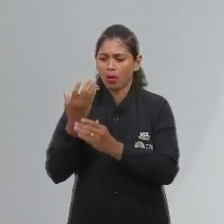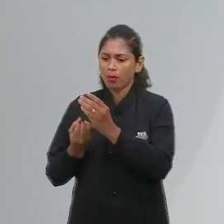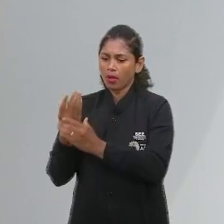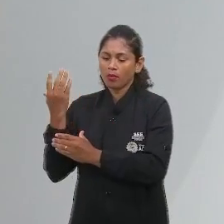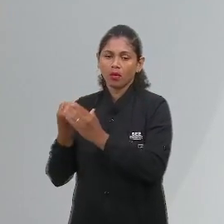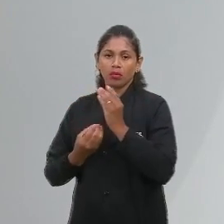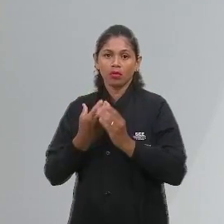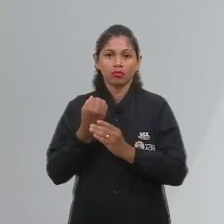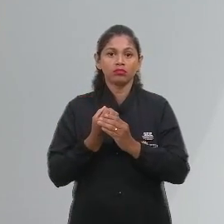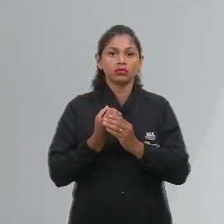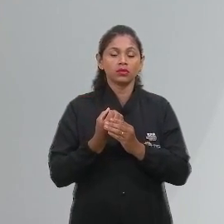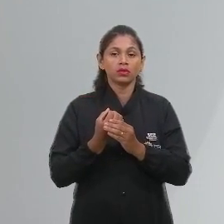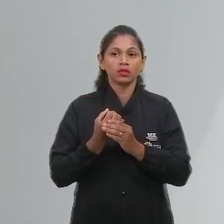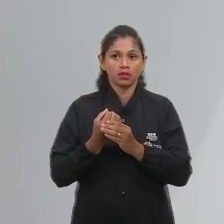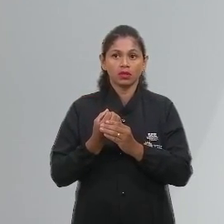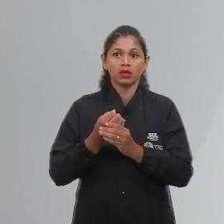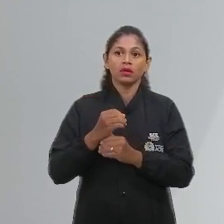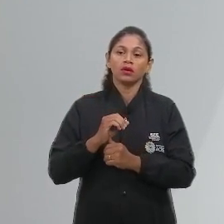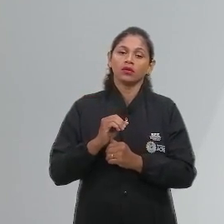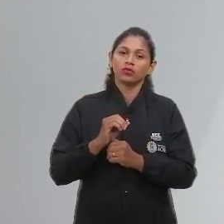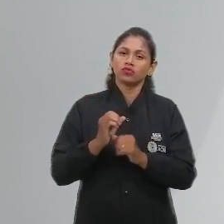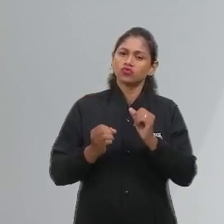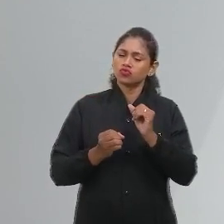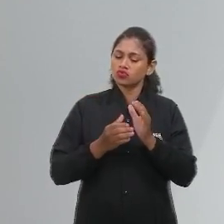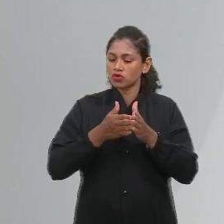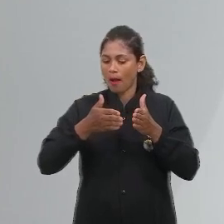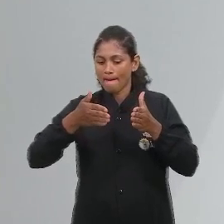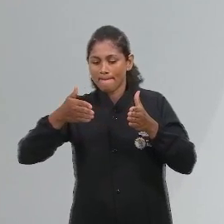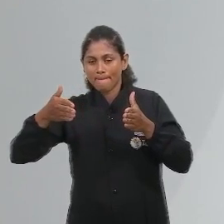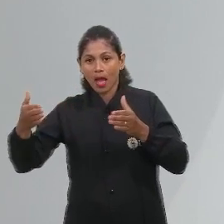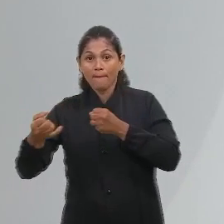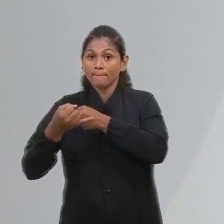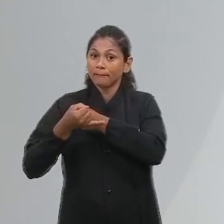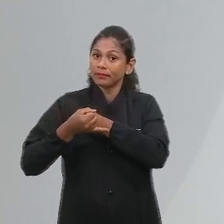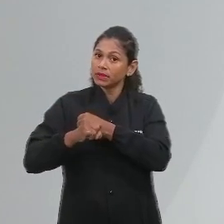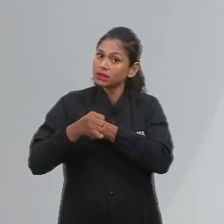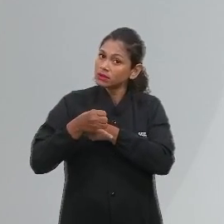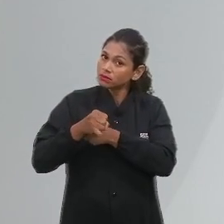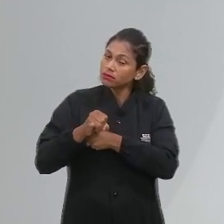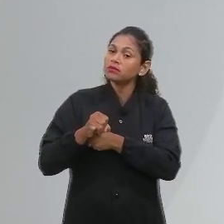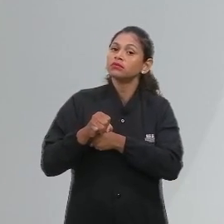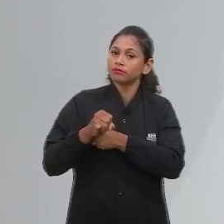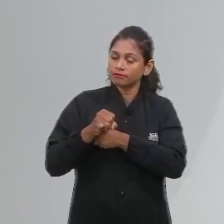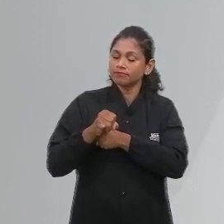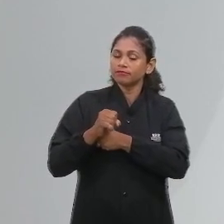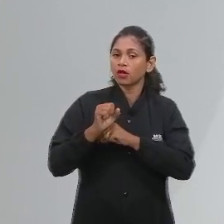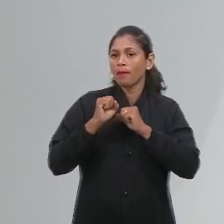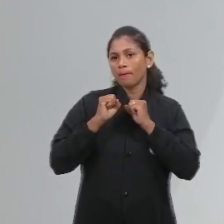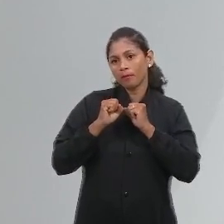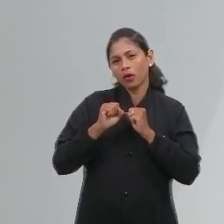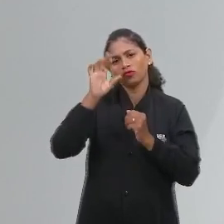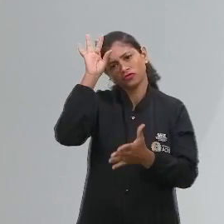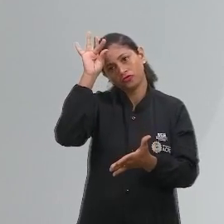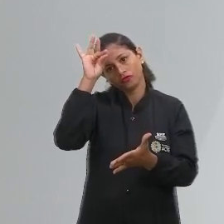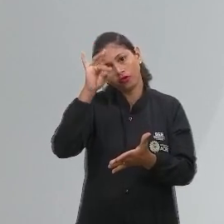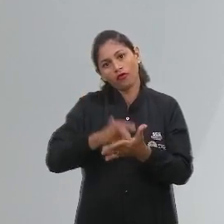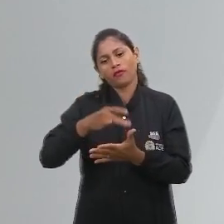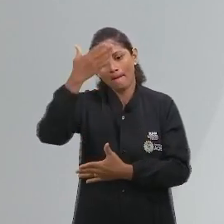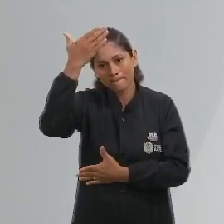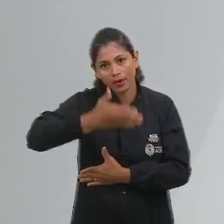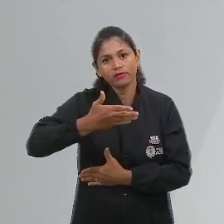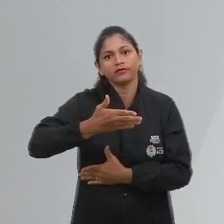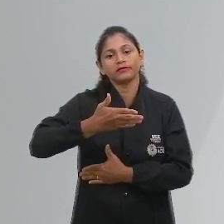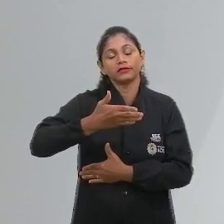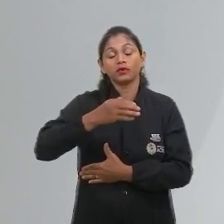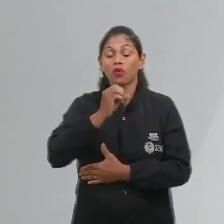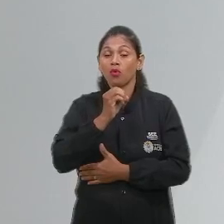acabam correspondendo às nossas hipóteses, que serão confirmadas ou não, como eu disse agora há pouco a